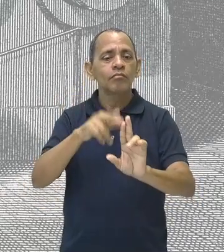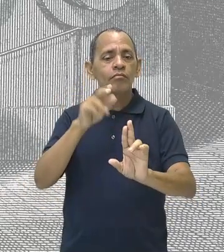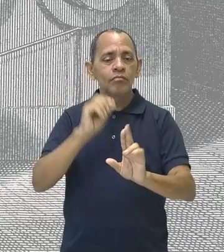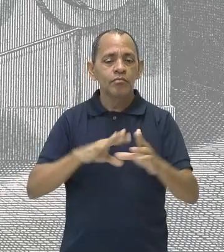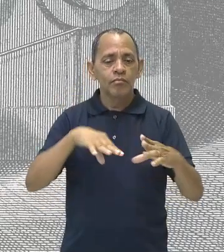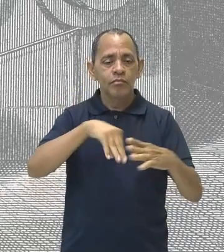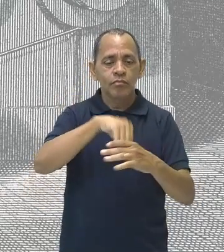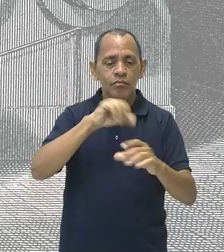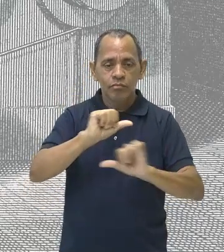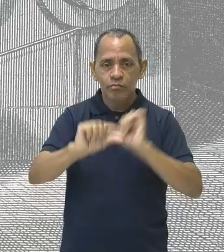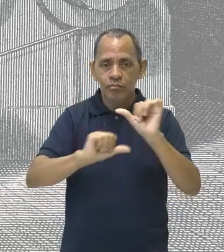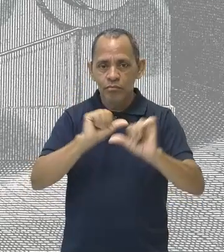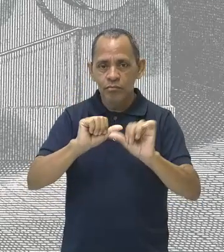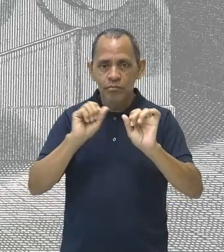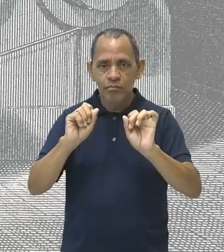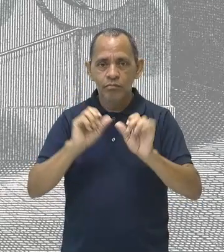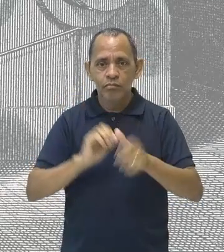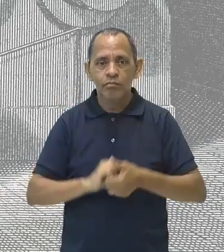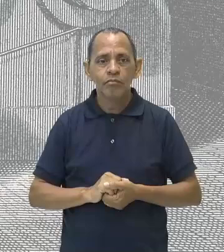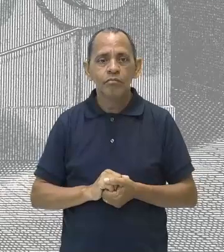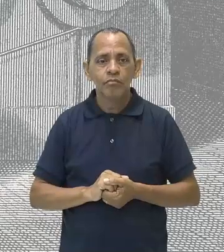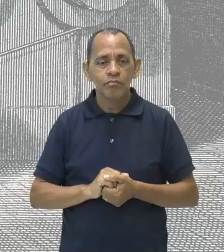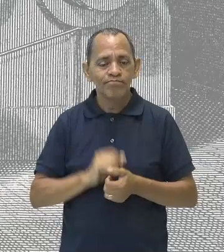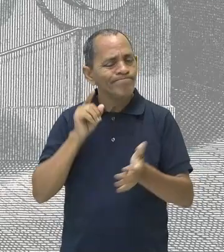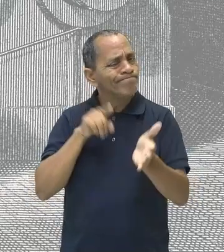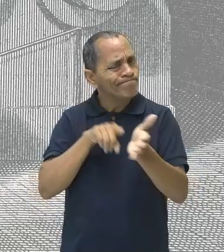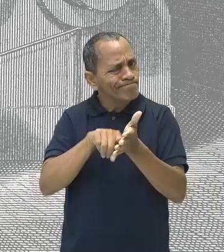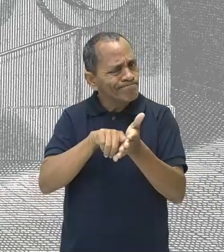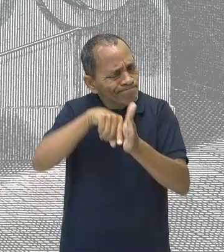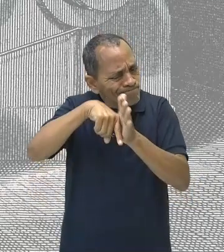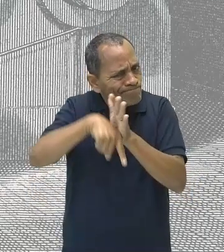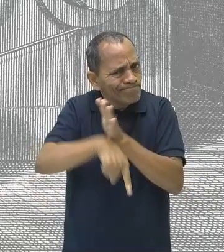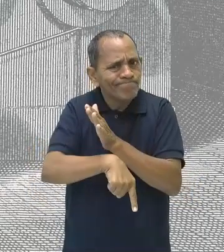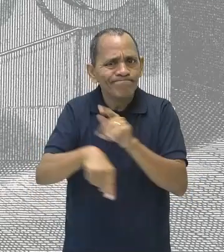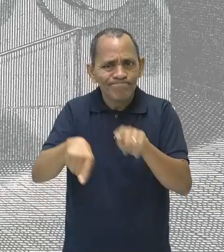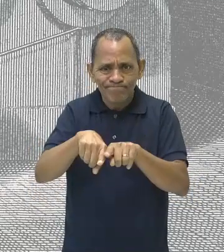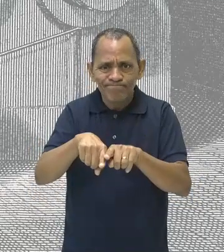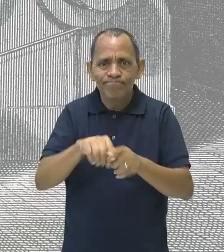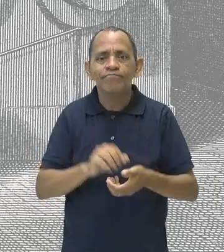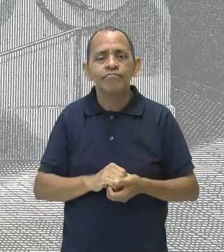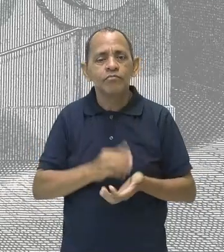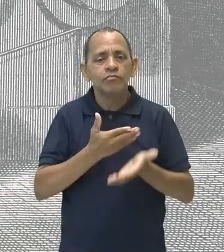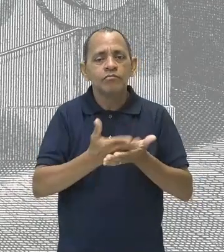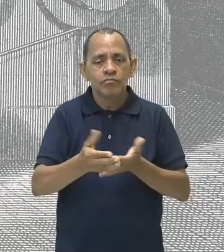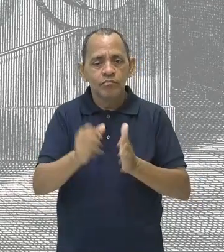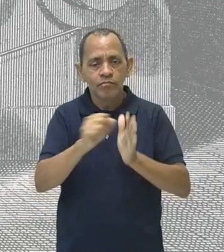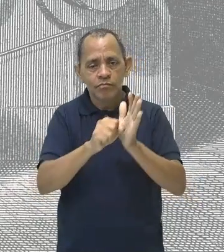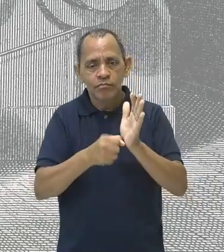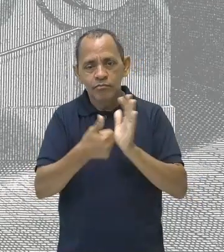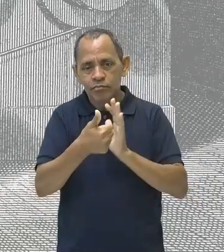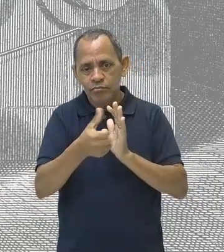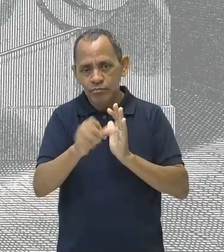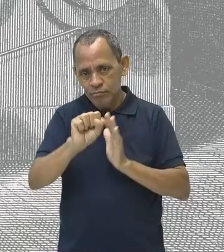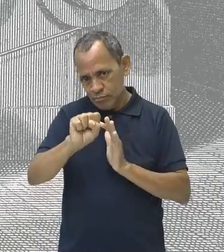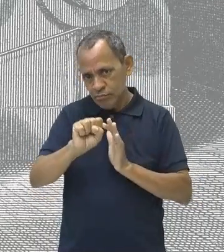de transformações profundas que tiveram início no século XVIII